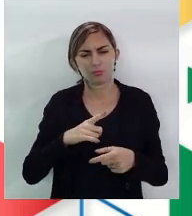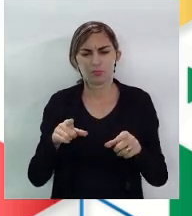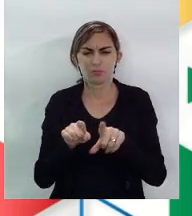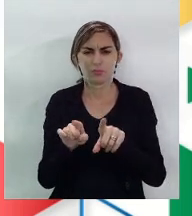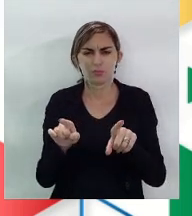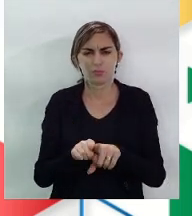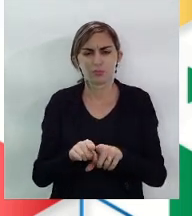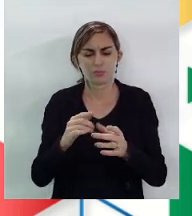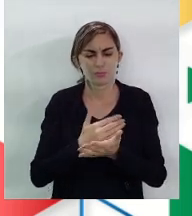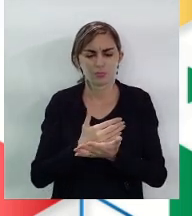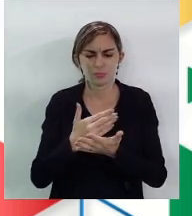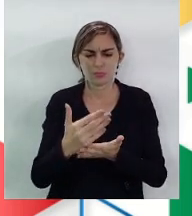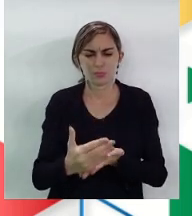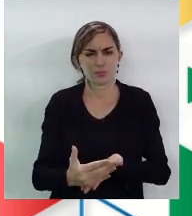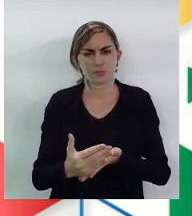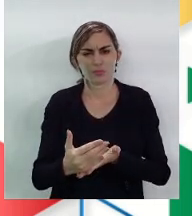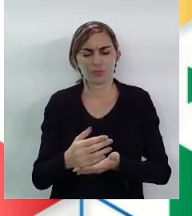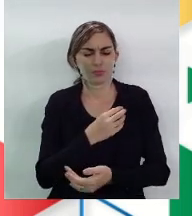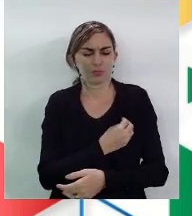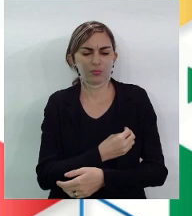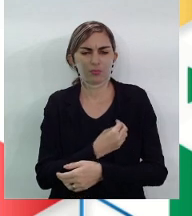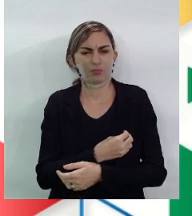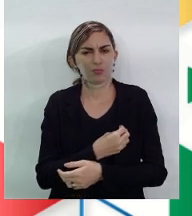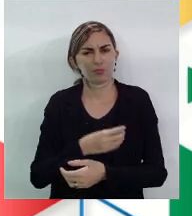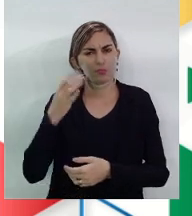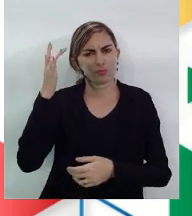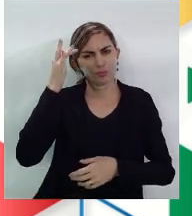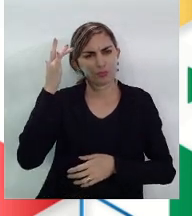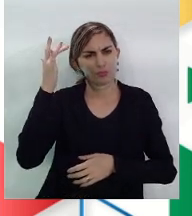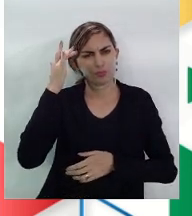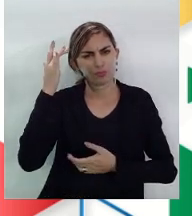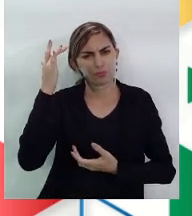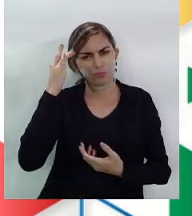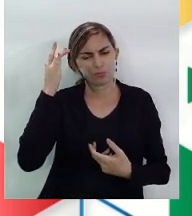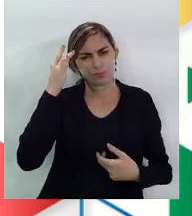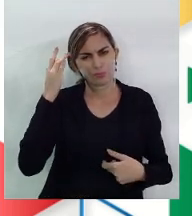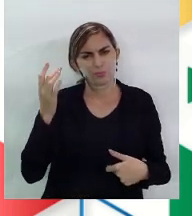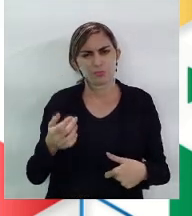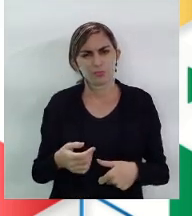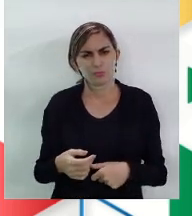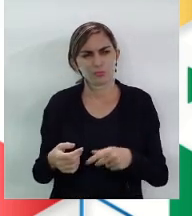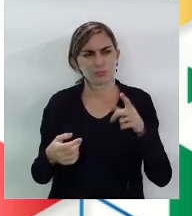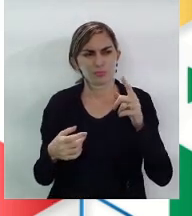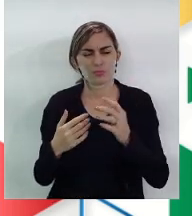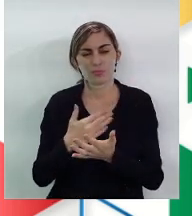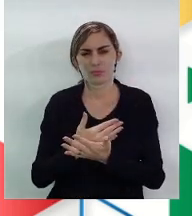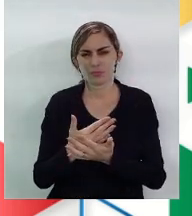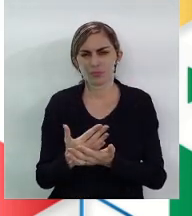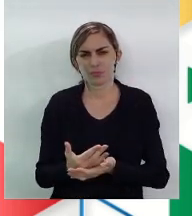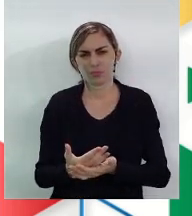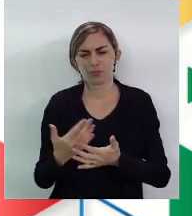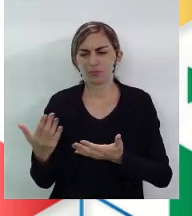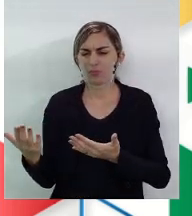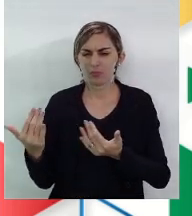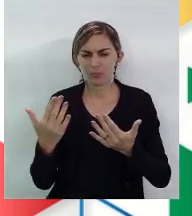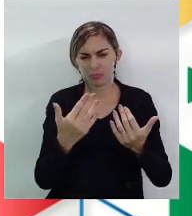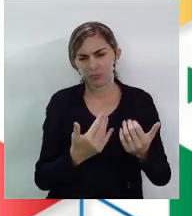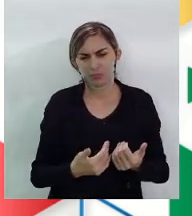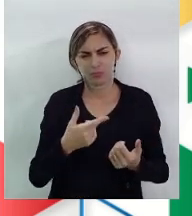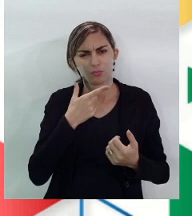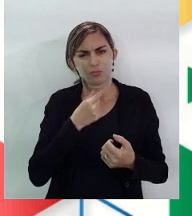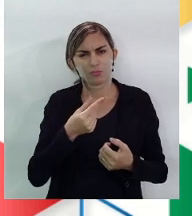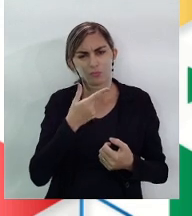também a iniciação à vida adulta. Olhem aqui que nessa iniciação nós temos um jovem, um